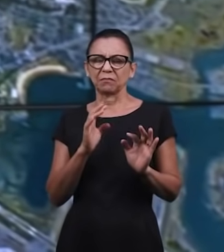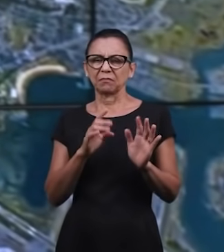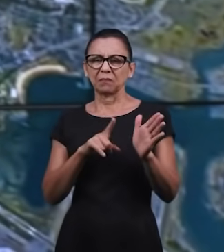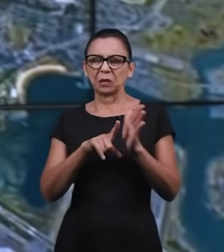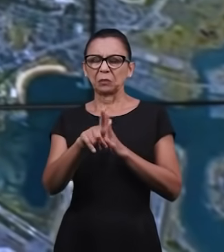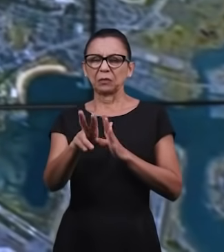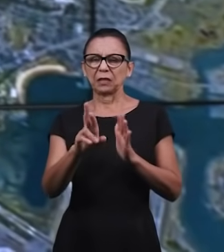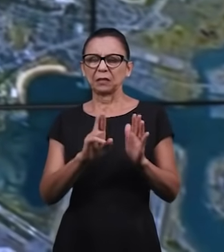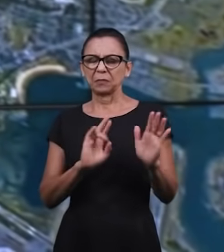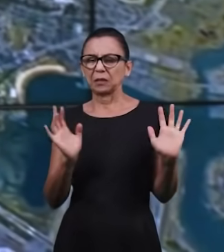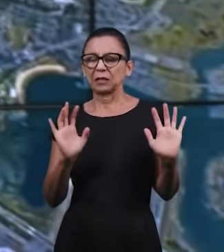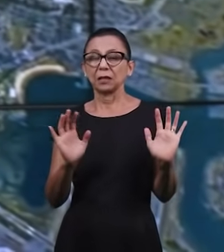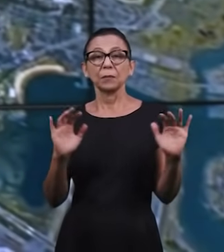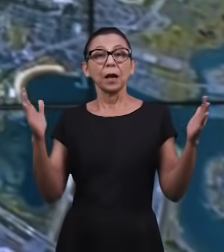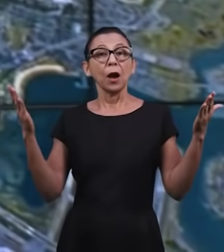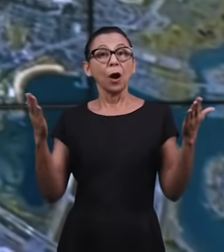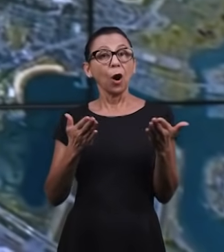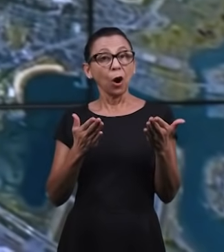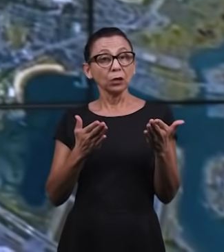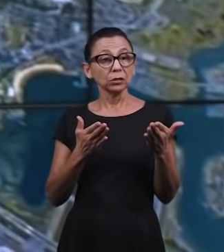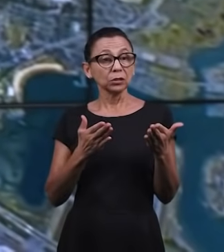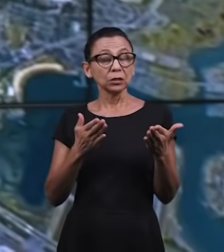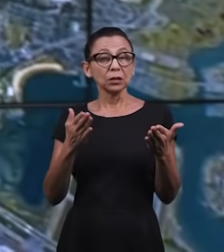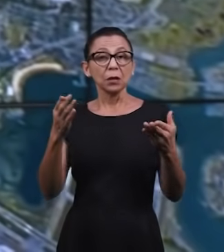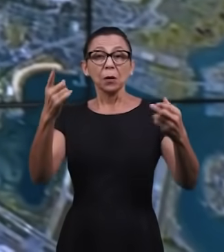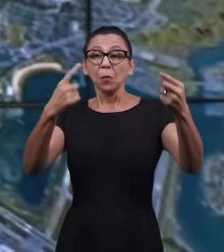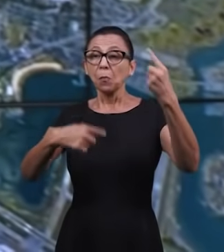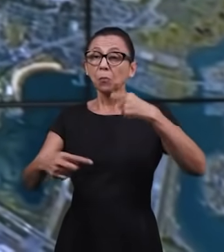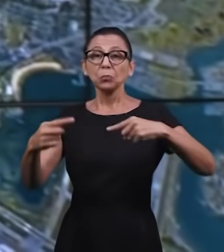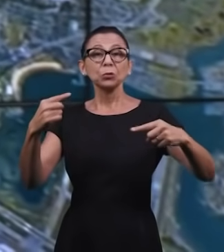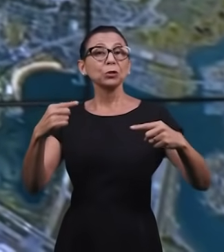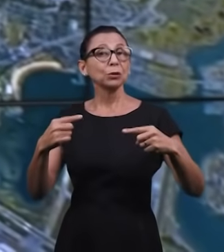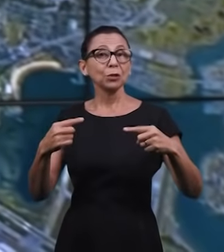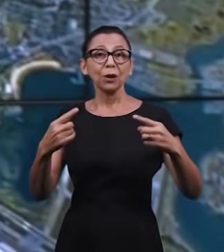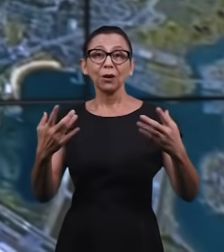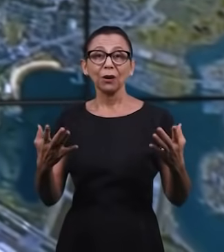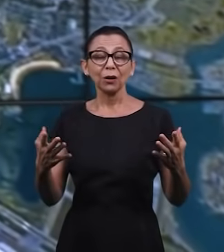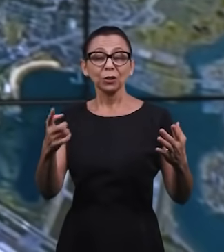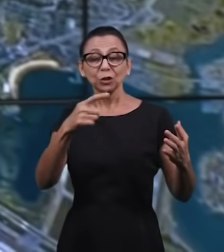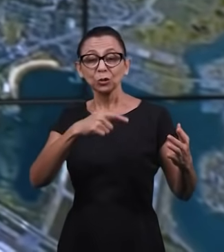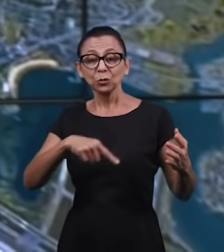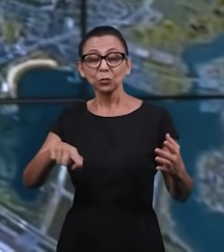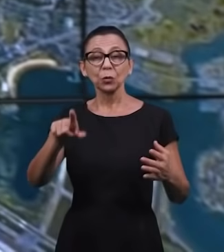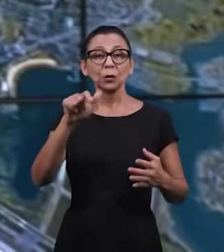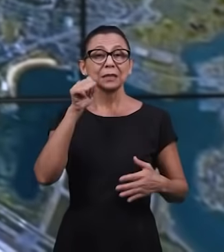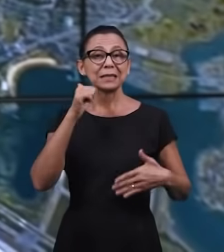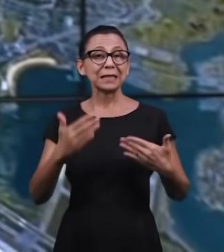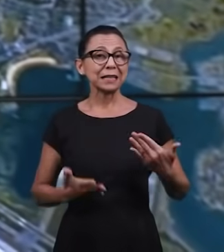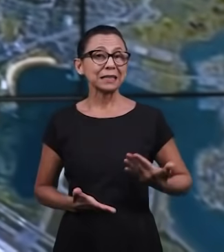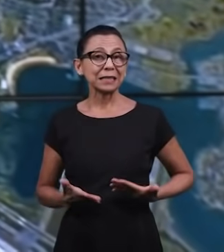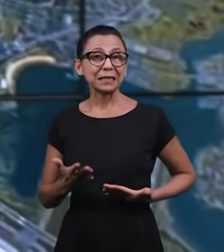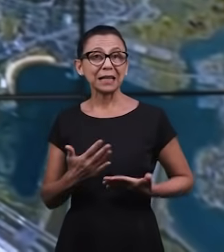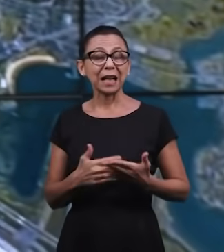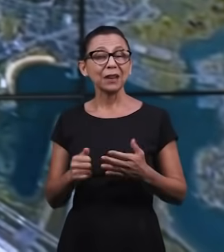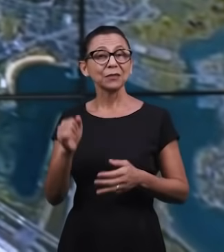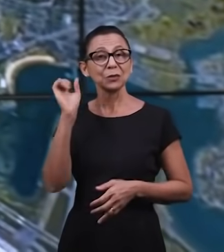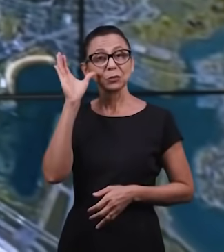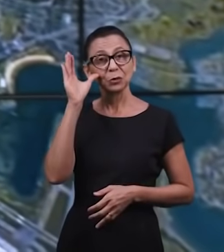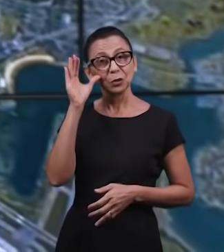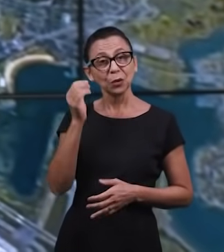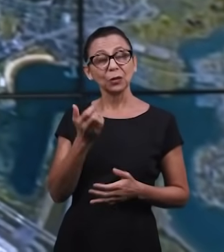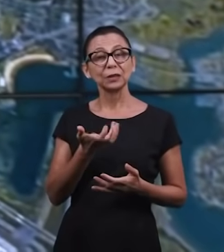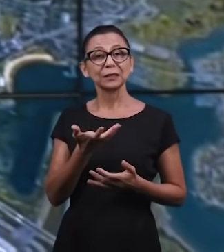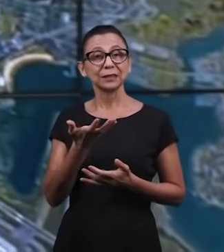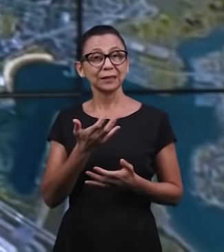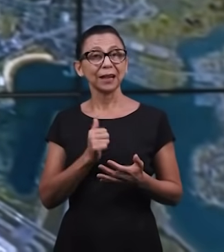no estudo da escola bíblica a ponto de hoje ser notória a participação e o envolvimento delas